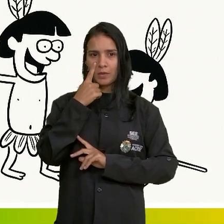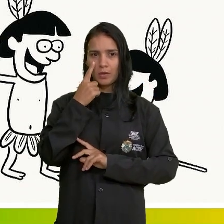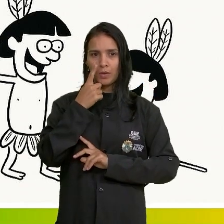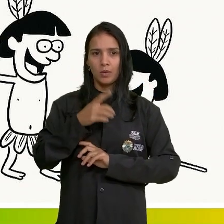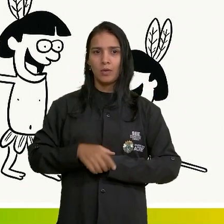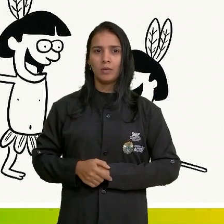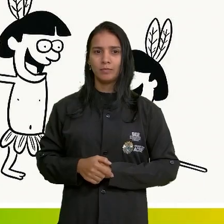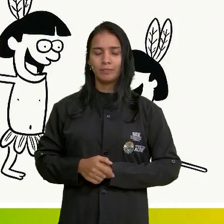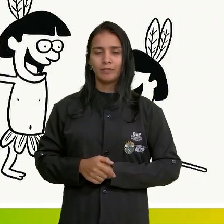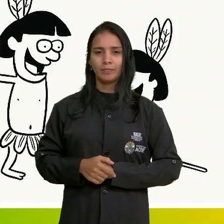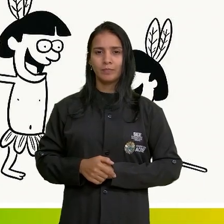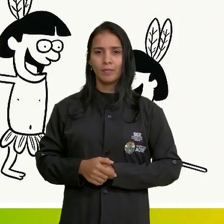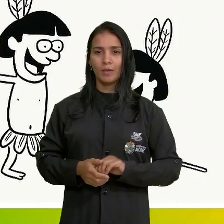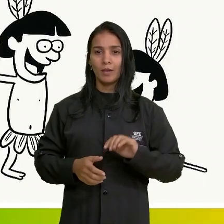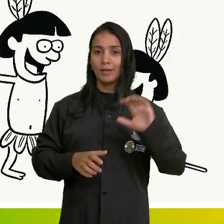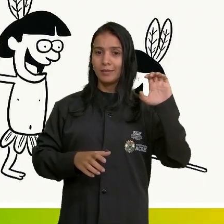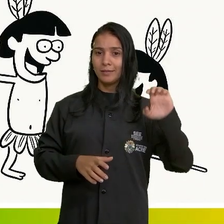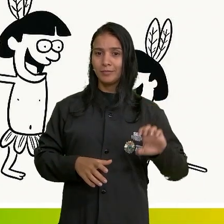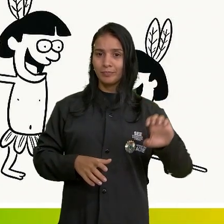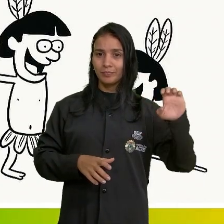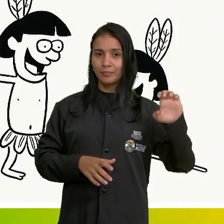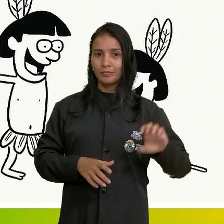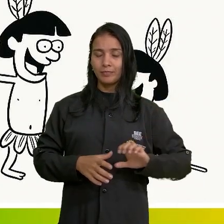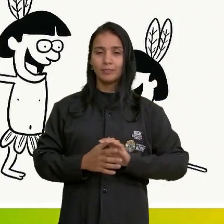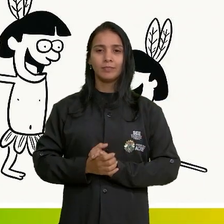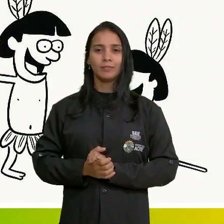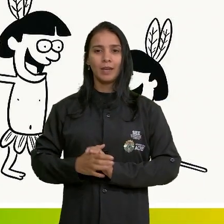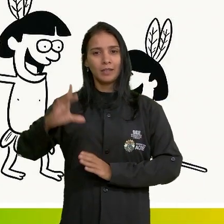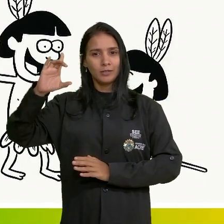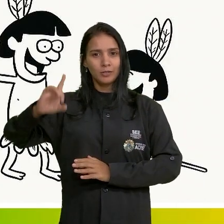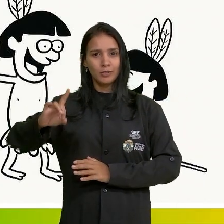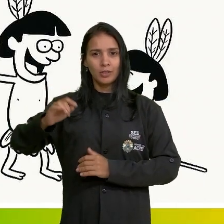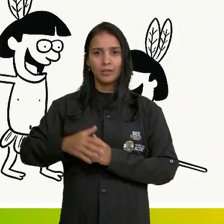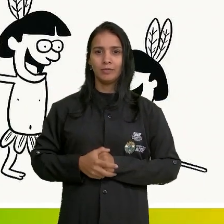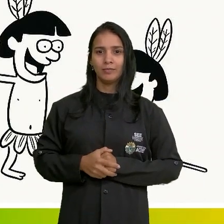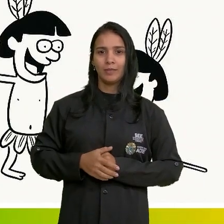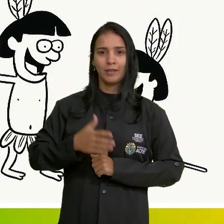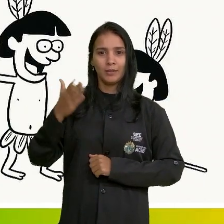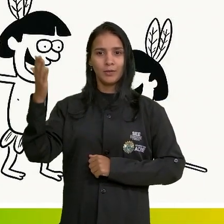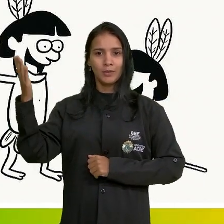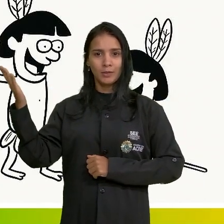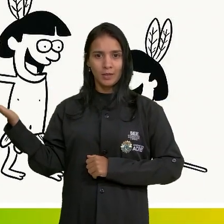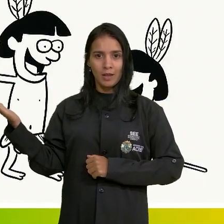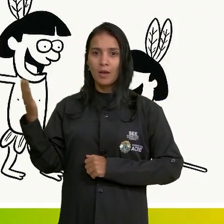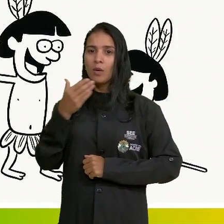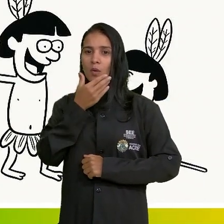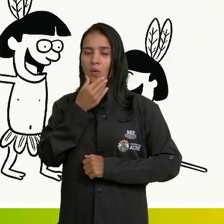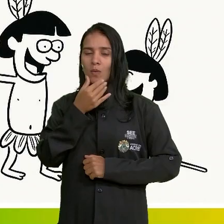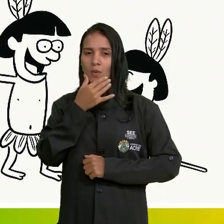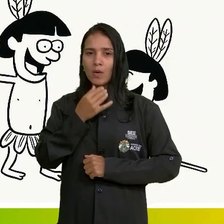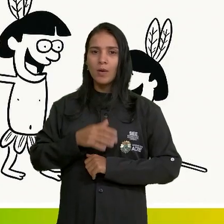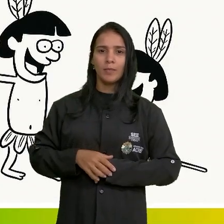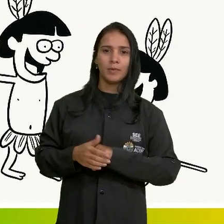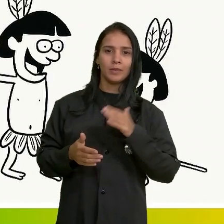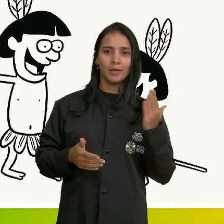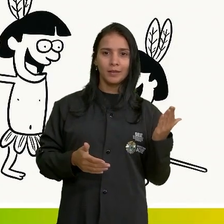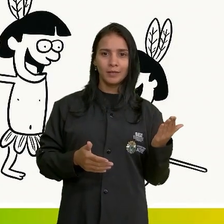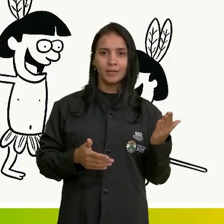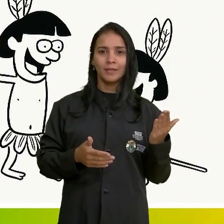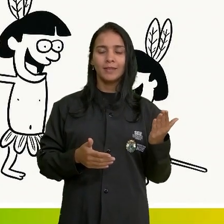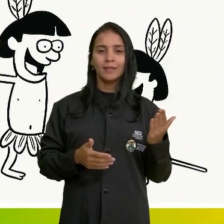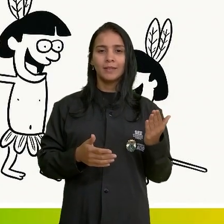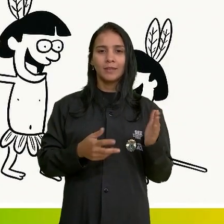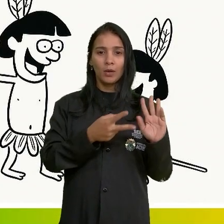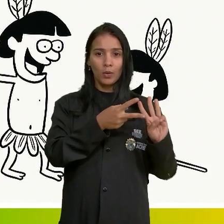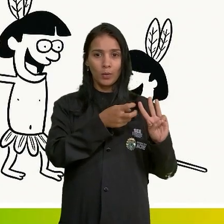imagem, nós temos a representação do homem europeu e aqui temos um balão. E um deles diz assim, meu Deus, eles